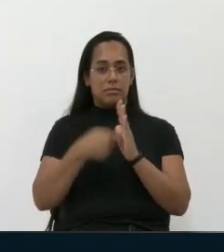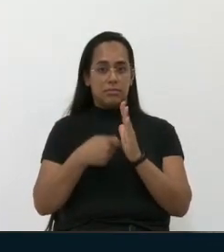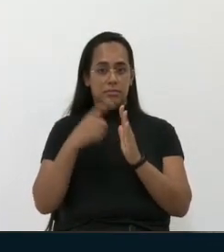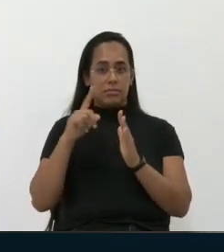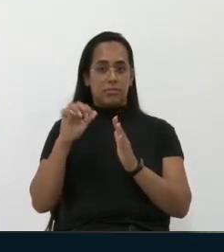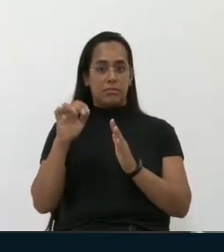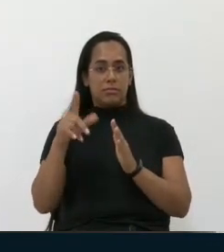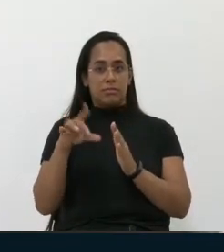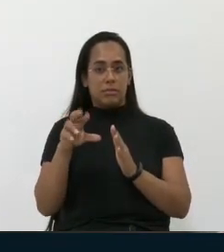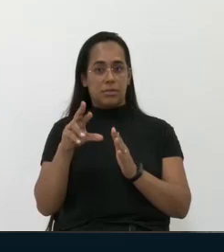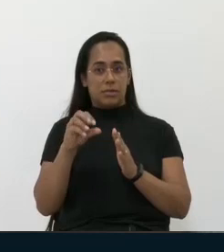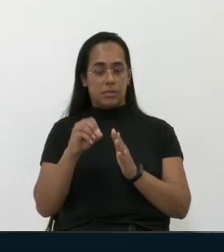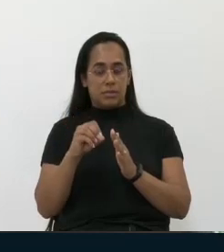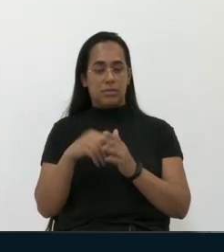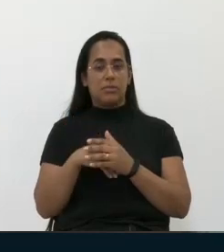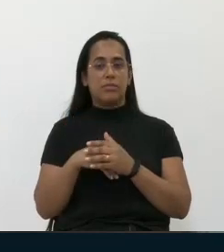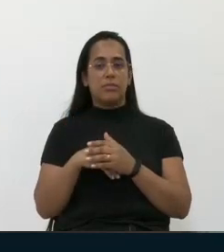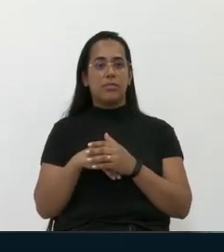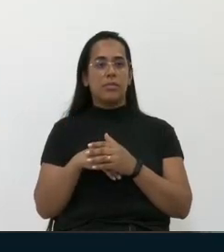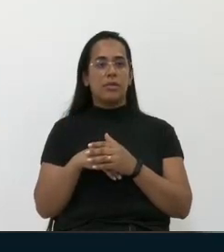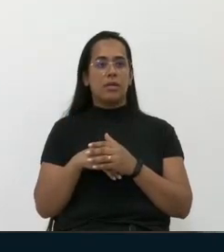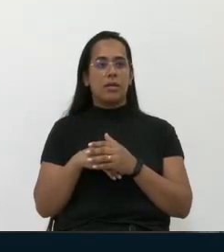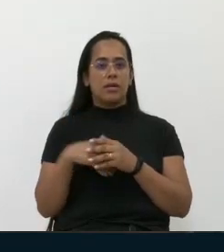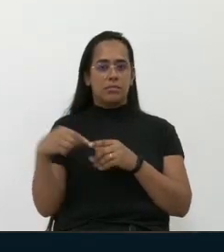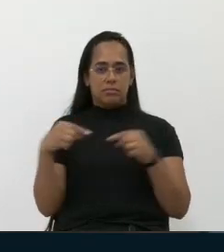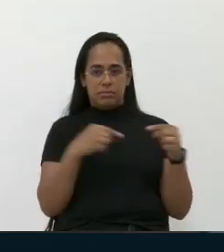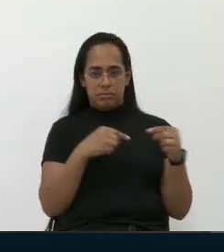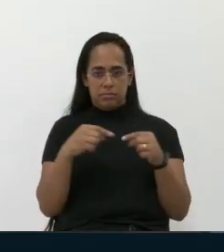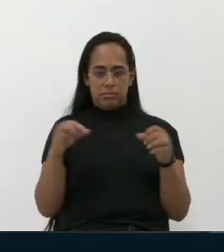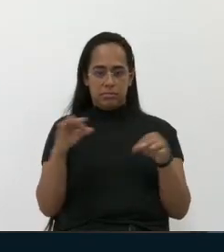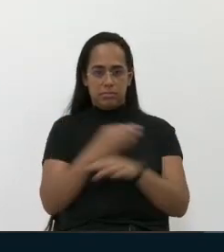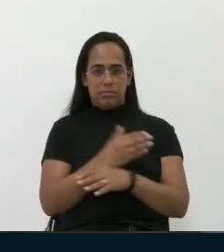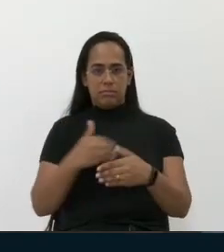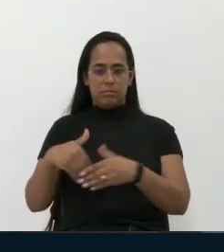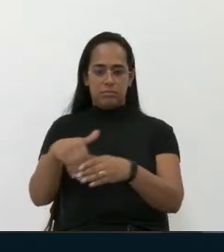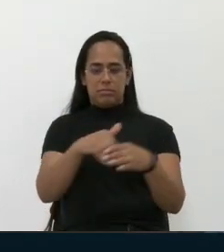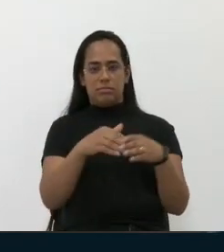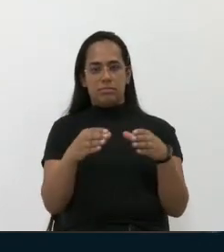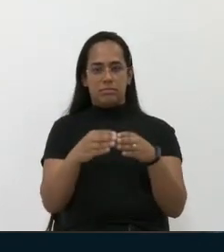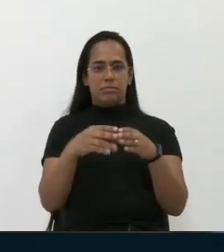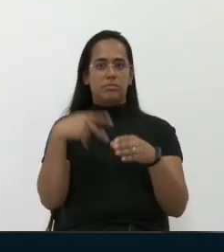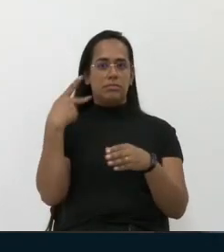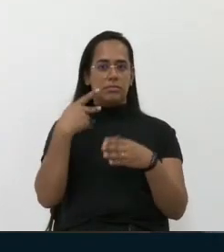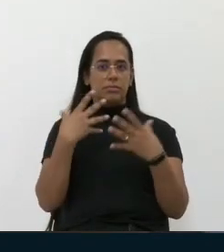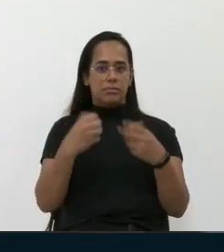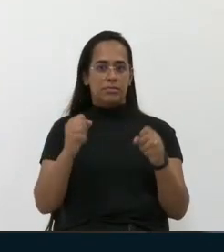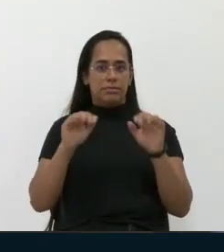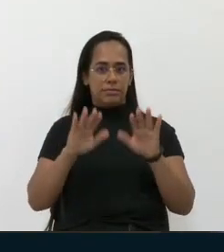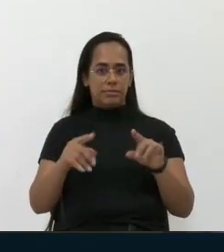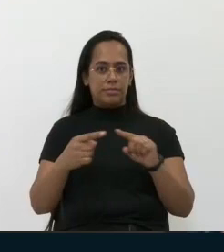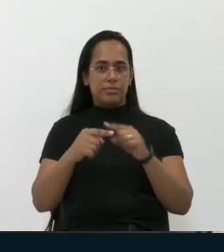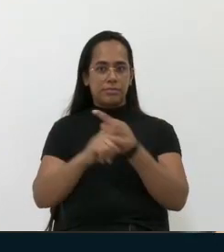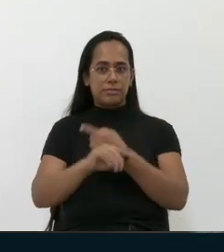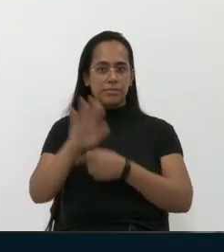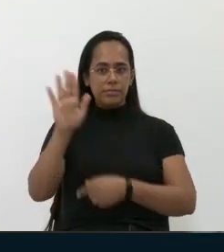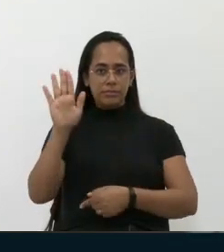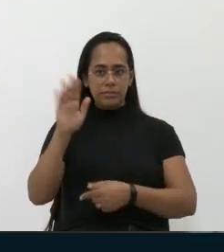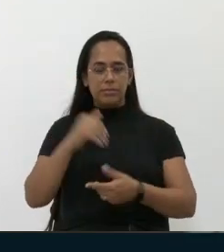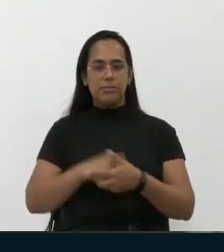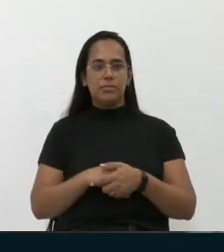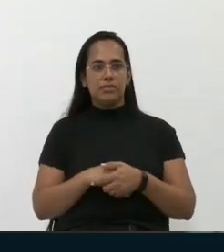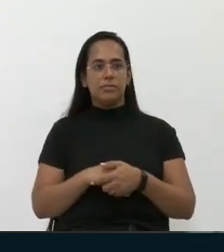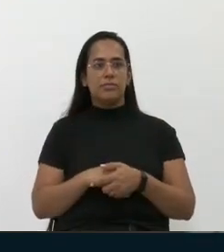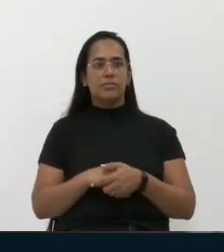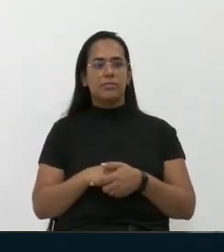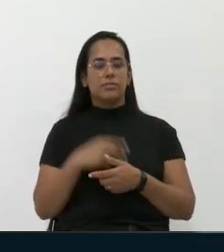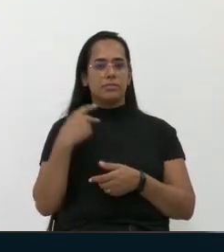Encerrada a discussão, em votação. Os vereadores favoráveis permaneçam como estão e os contrários se manifestem.